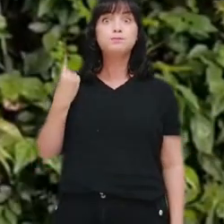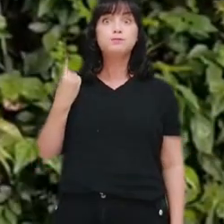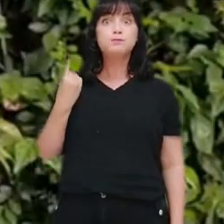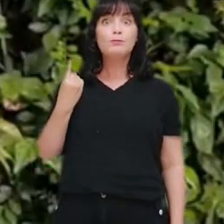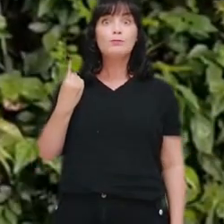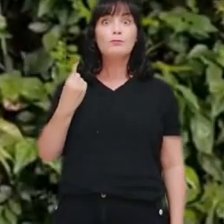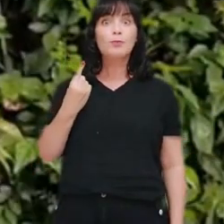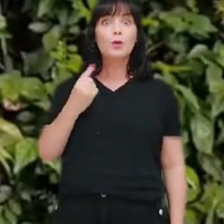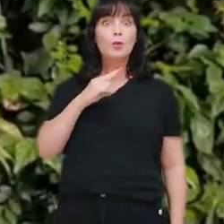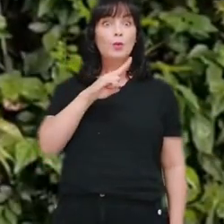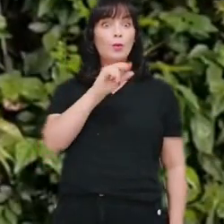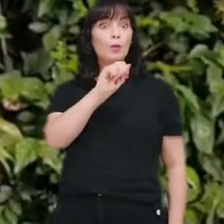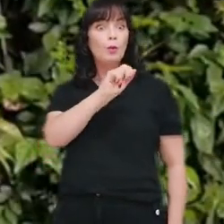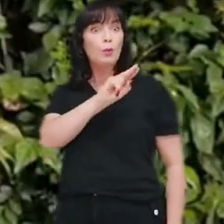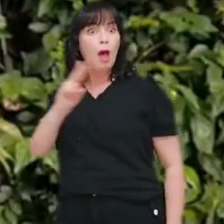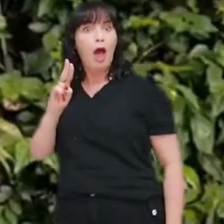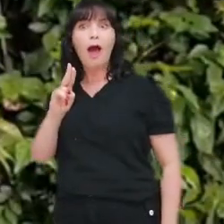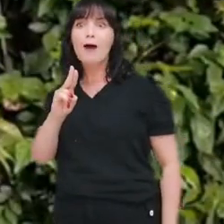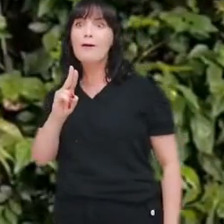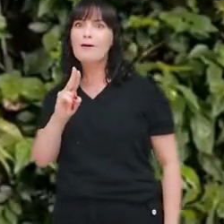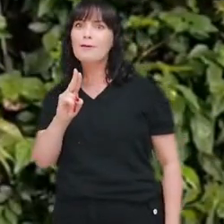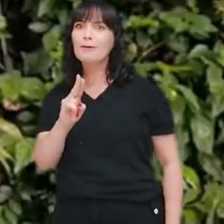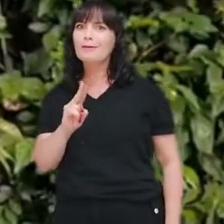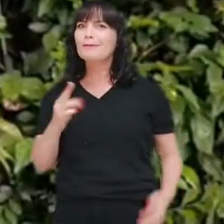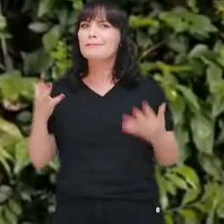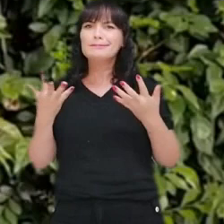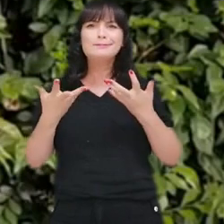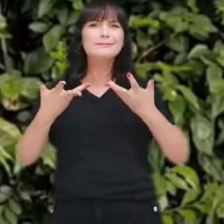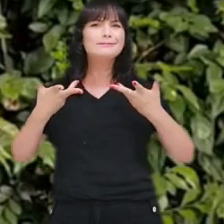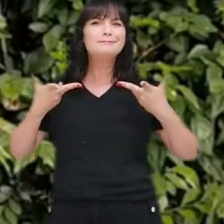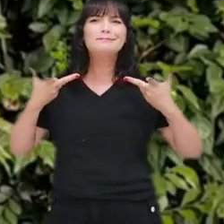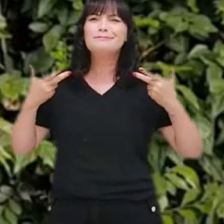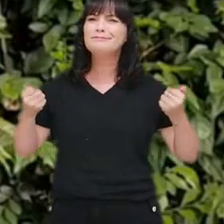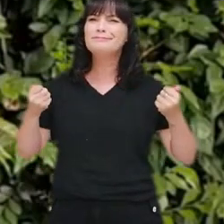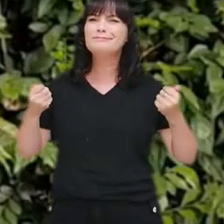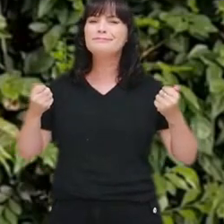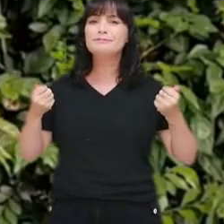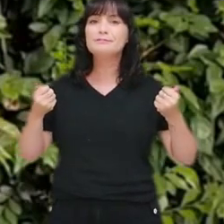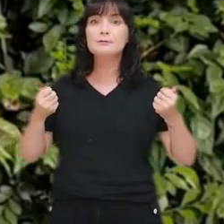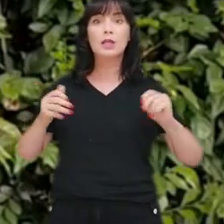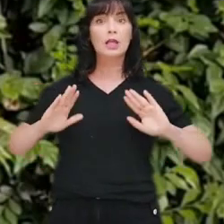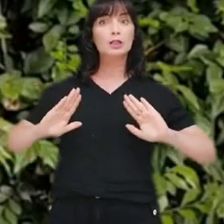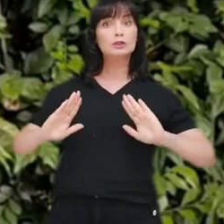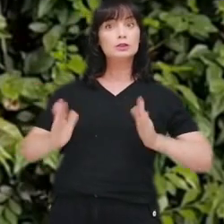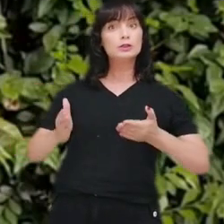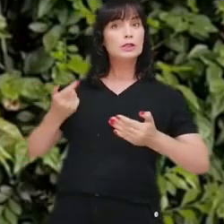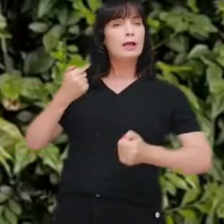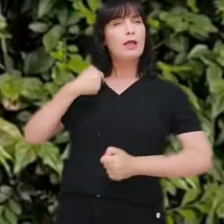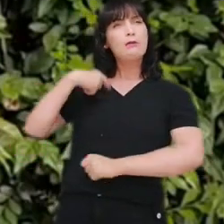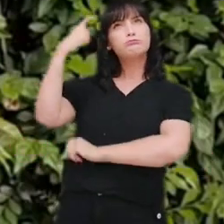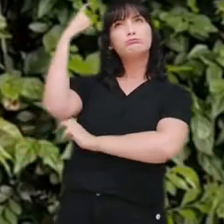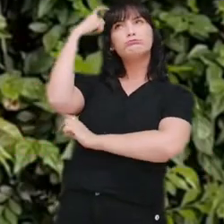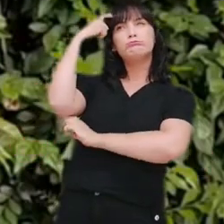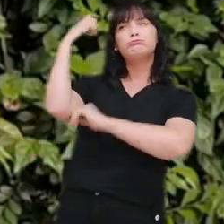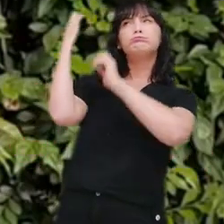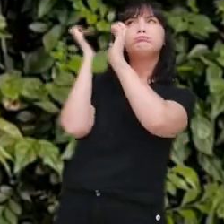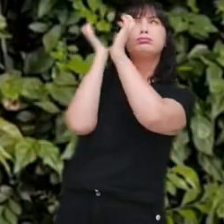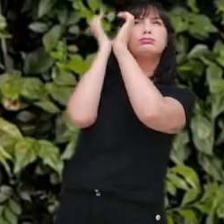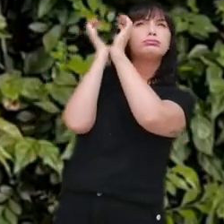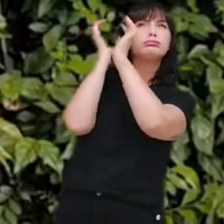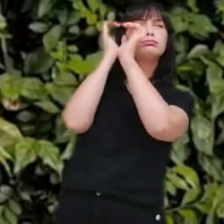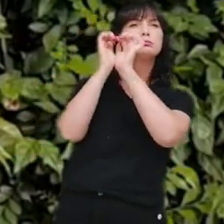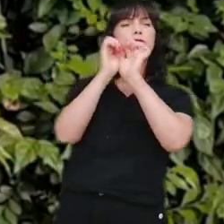Uau! Amazing! Sensacional, teacher! Já estou pensando aqui